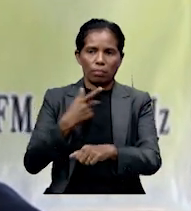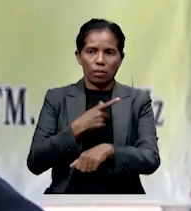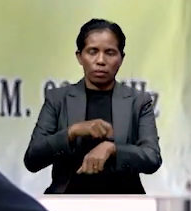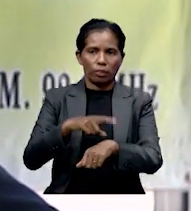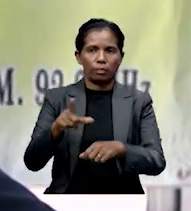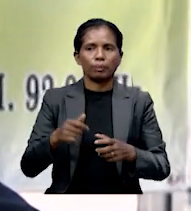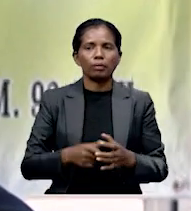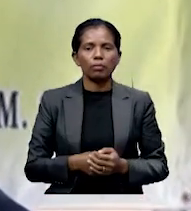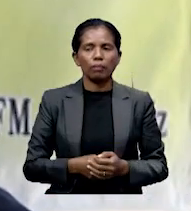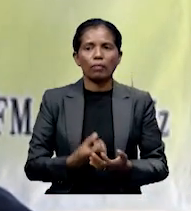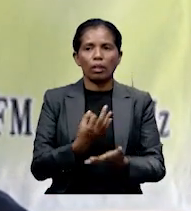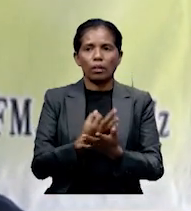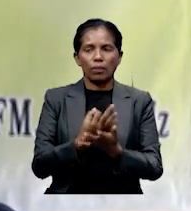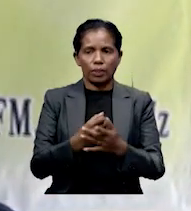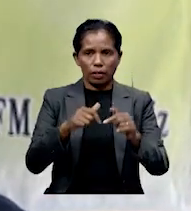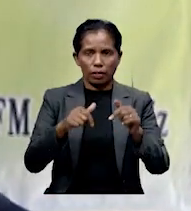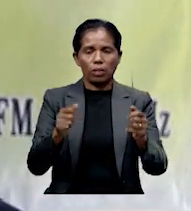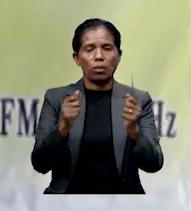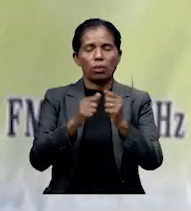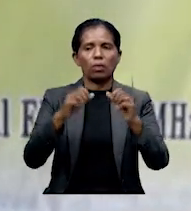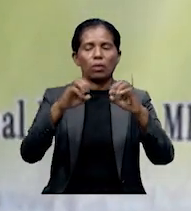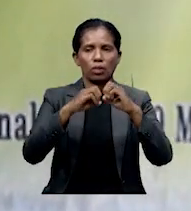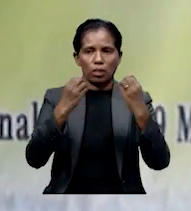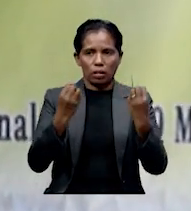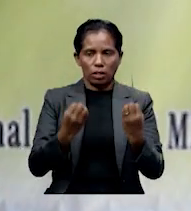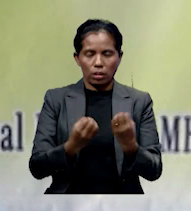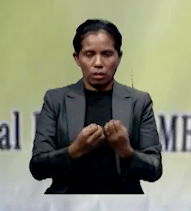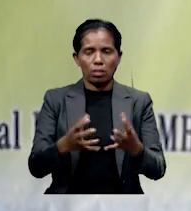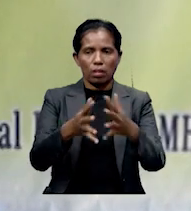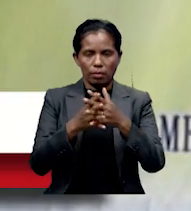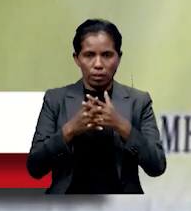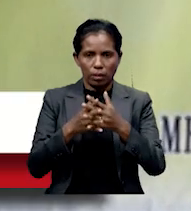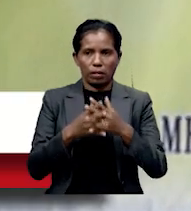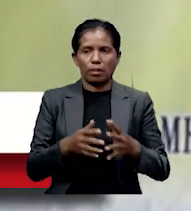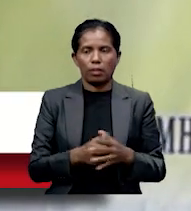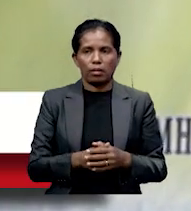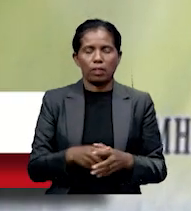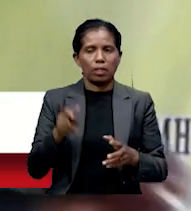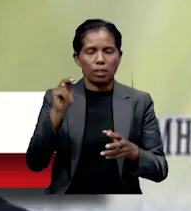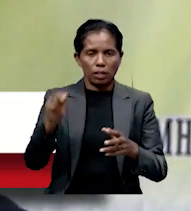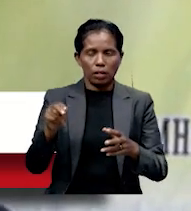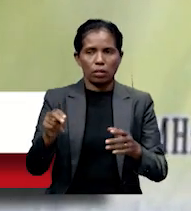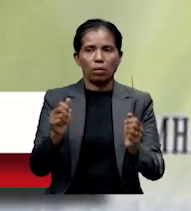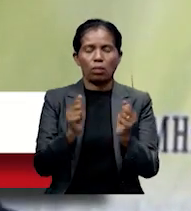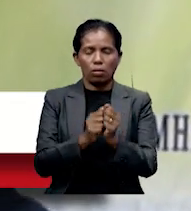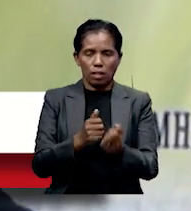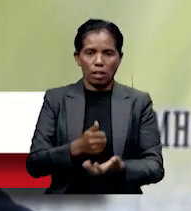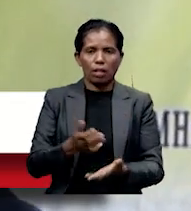fundo e da nejo organização Estados Unidos da América ninguém me vê o caracturo